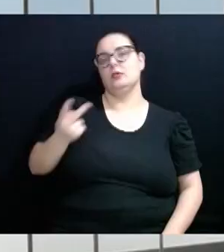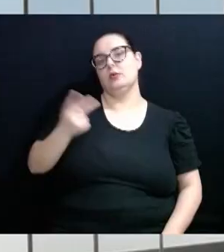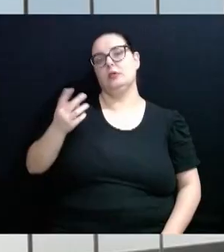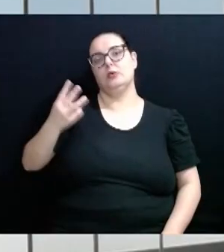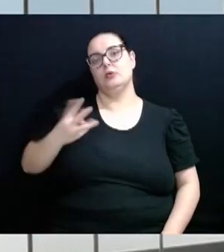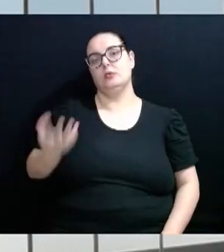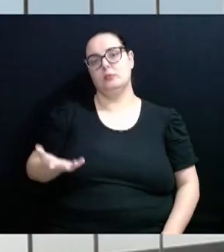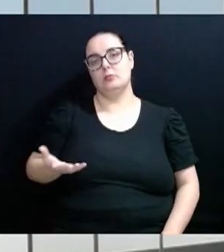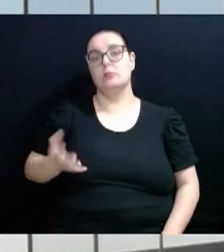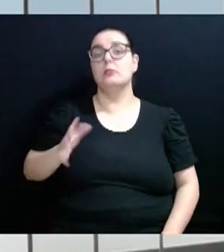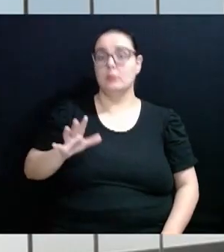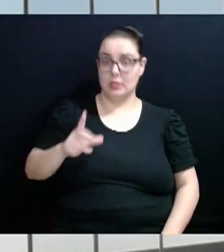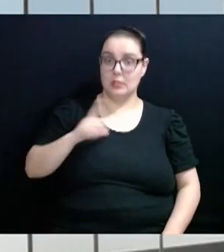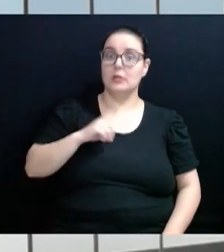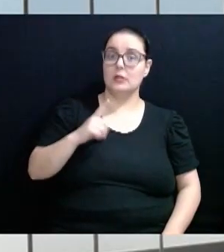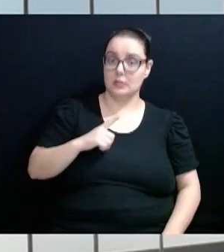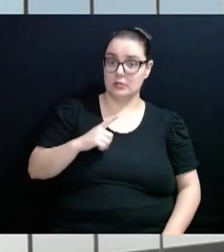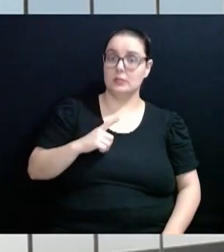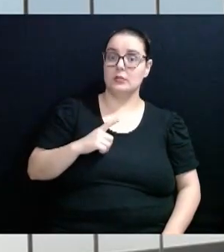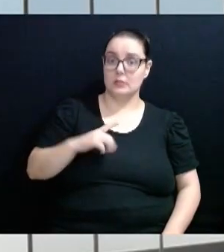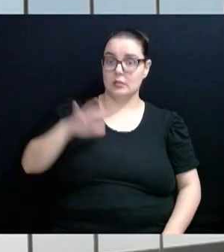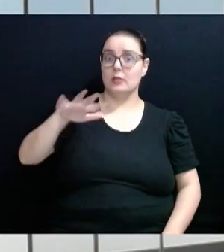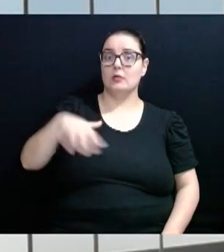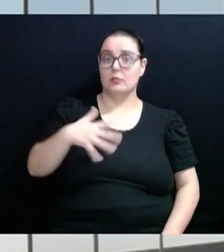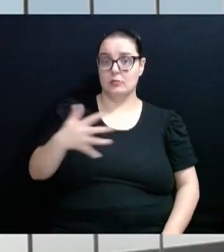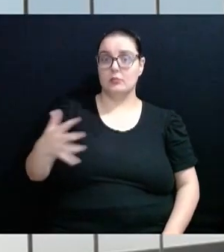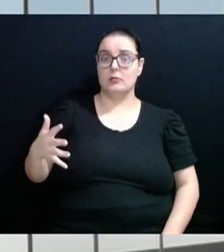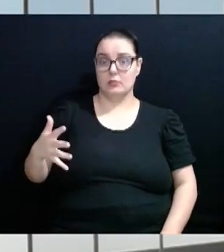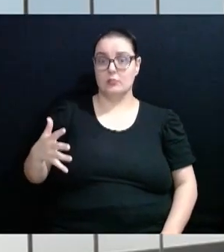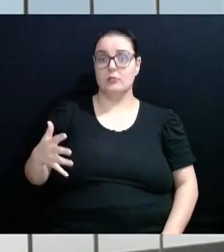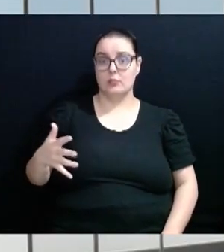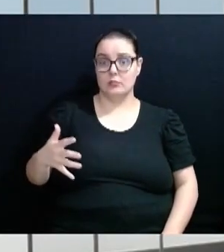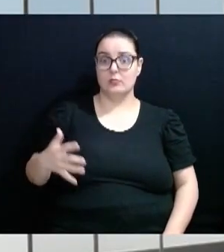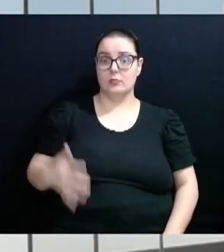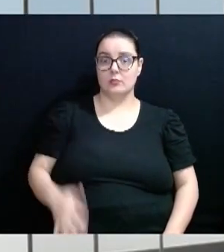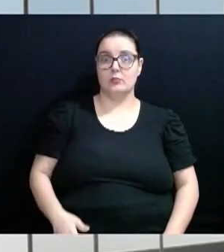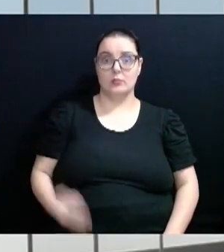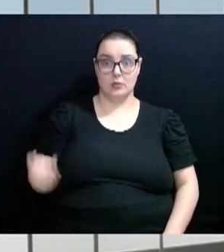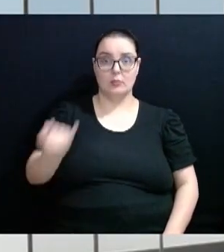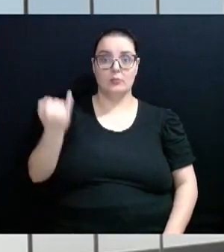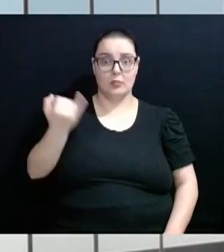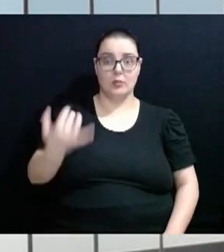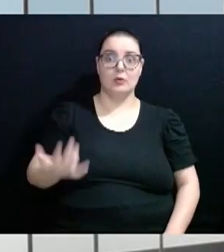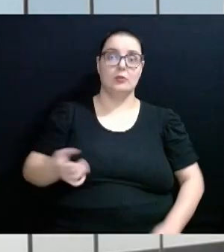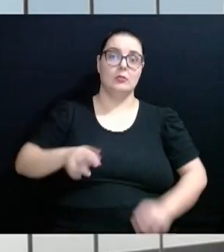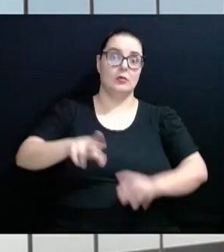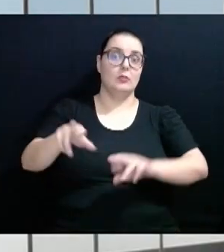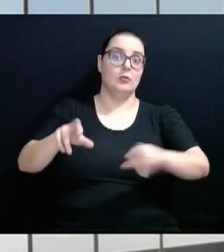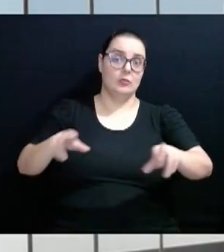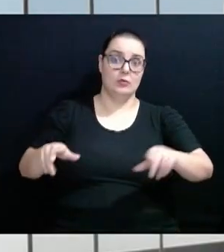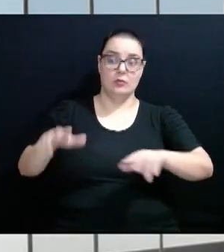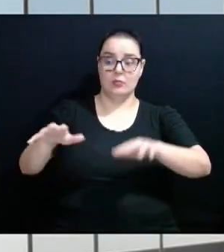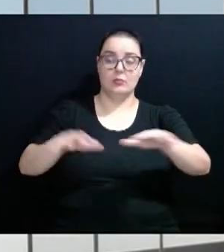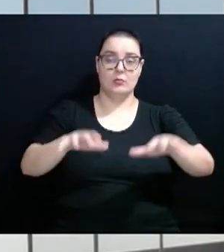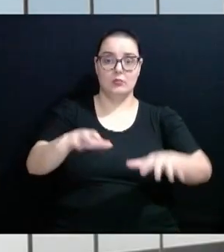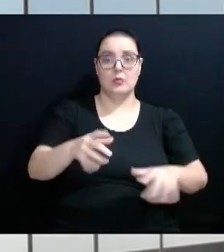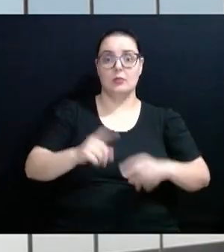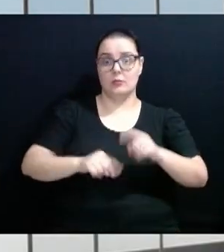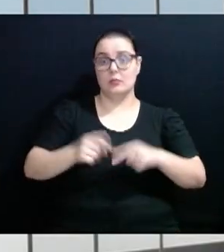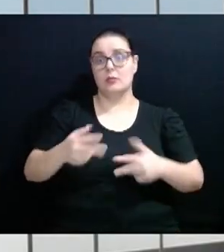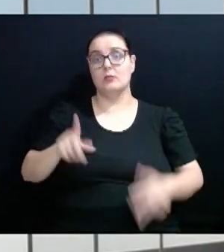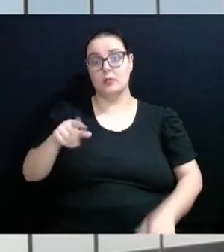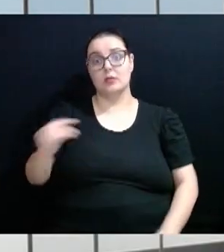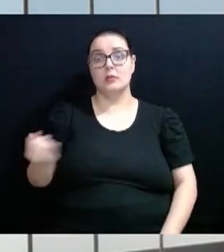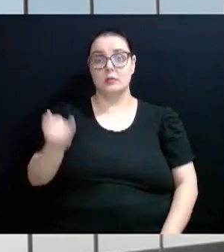ele tem uma posição muito importante em vários produtos. Mas é muito importante, mas a